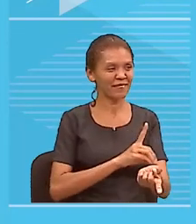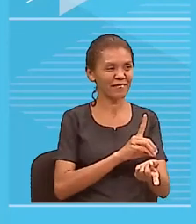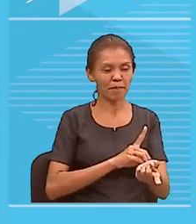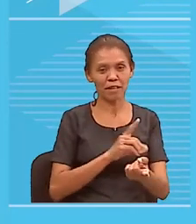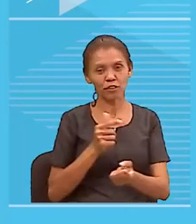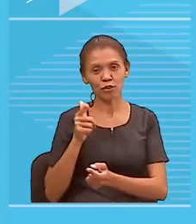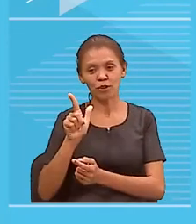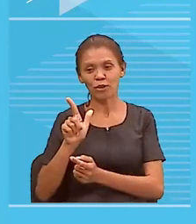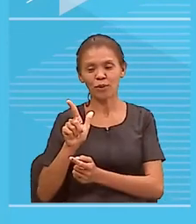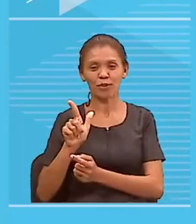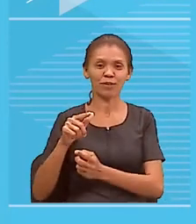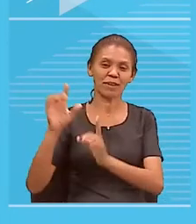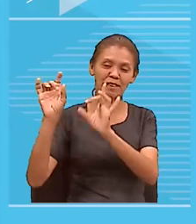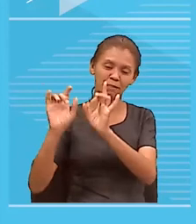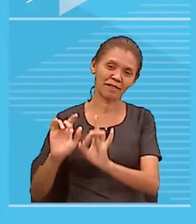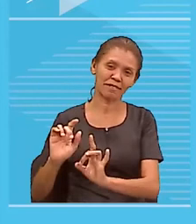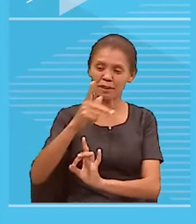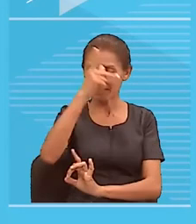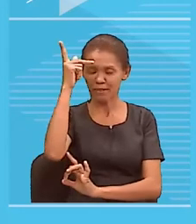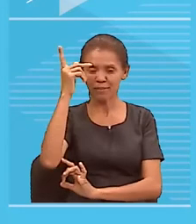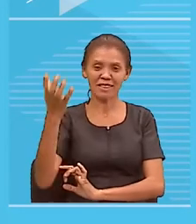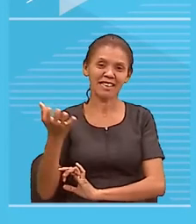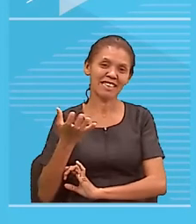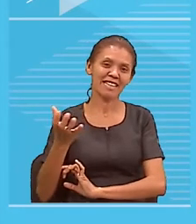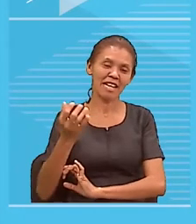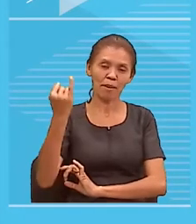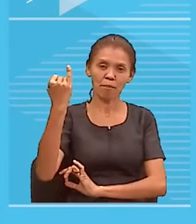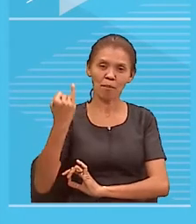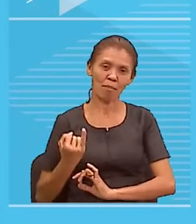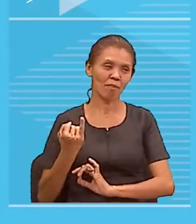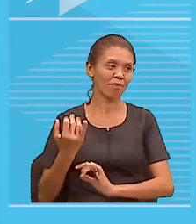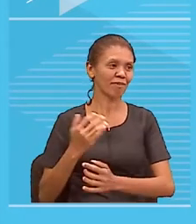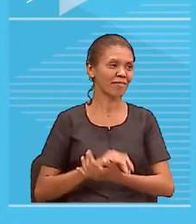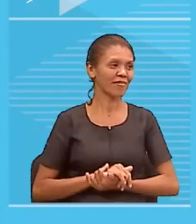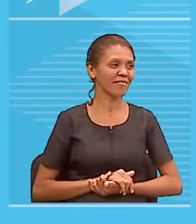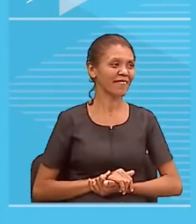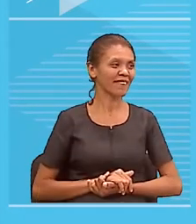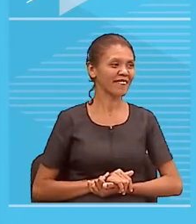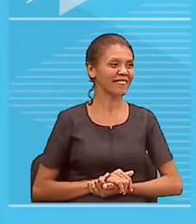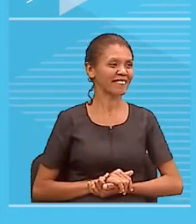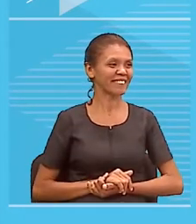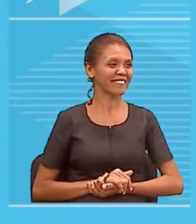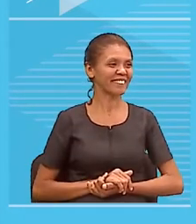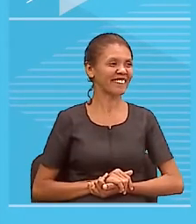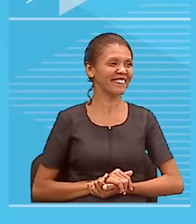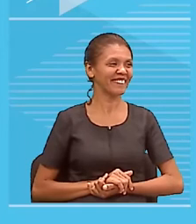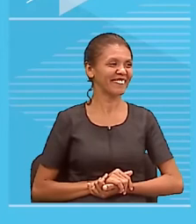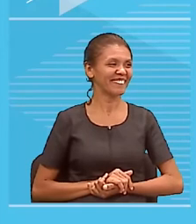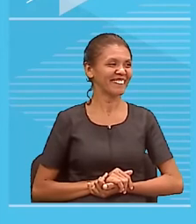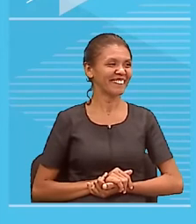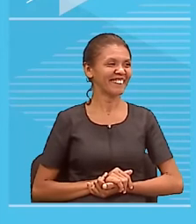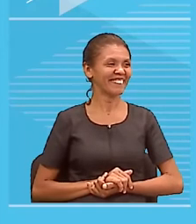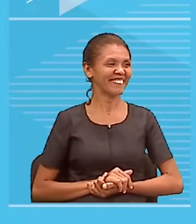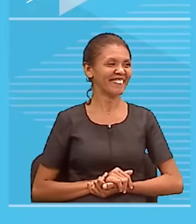Um é porque aquele minha filha que é o diabético e não pode comer açúcar e o outro aqui quem tá no regime você não pai não é só assim